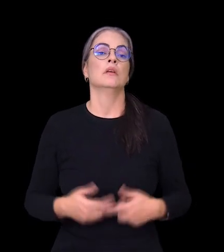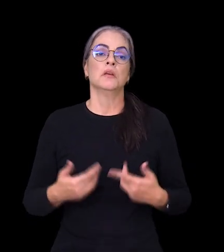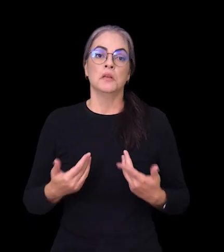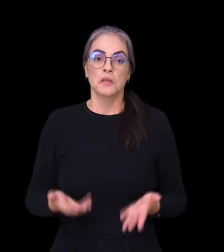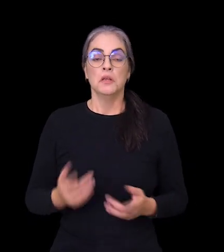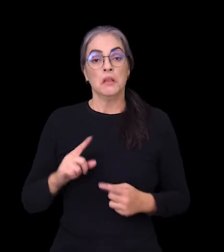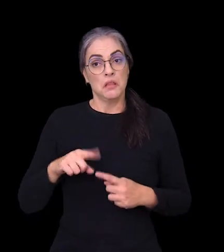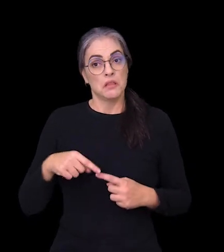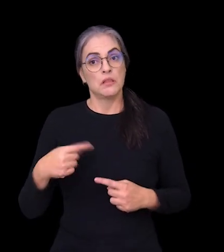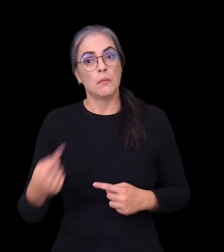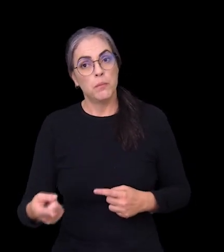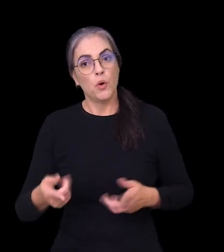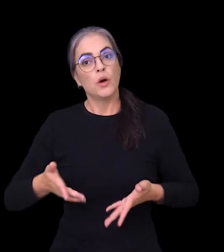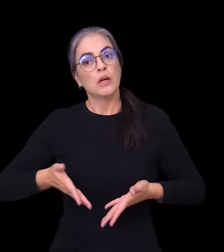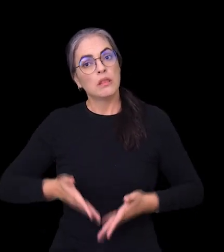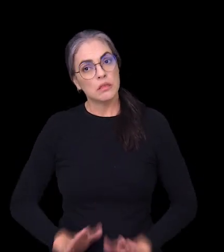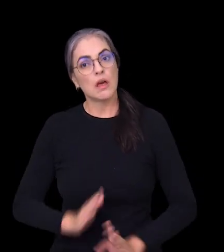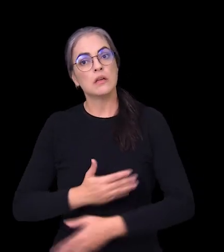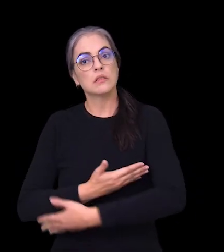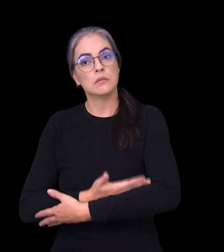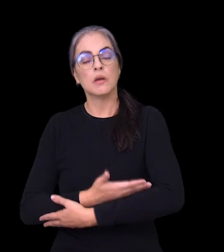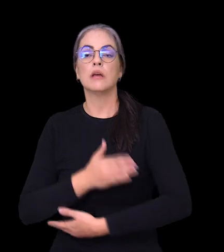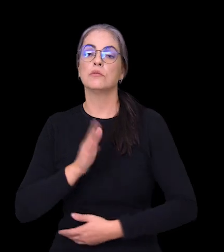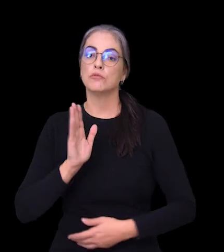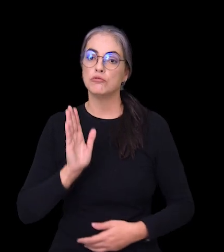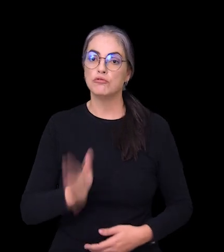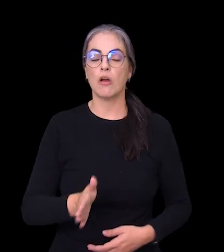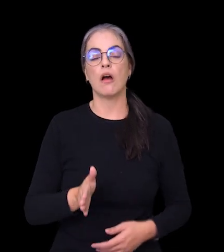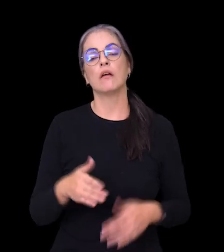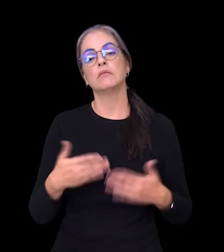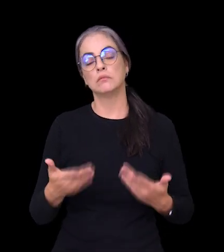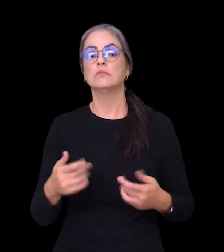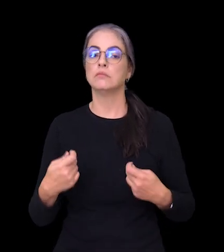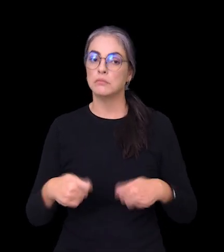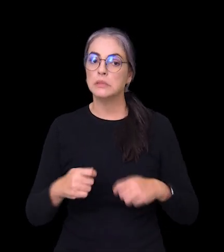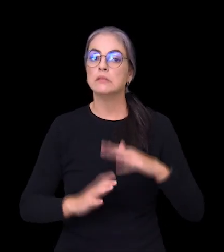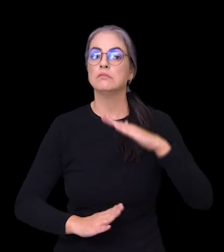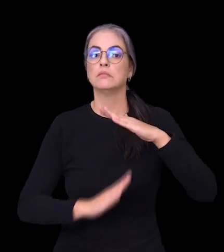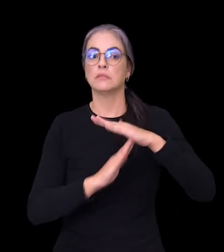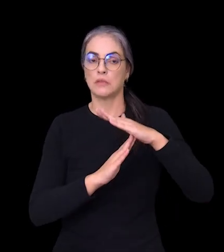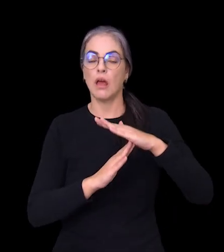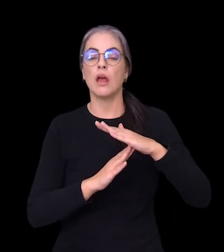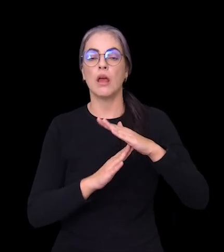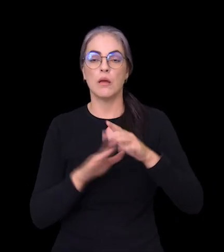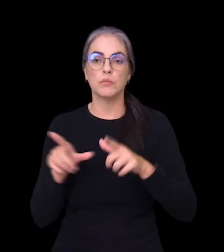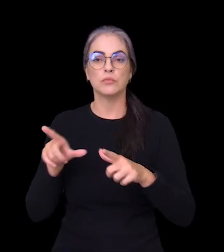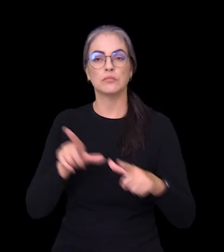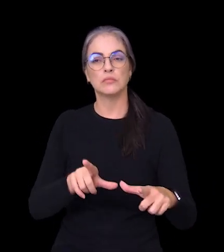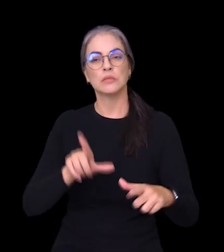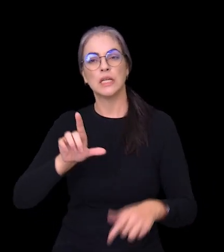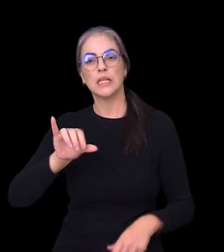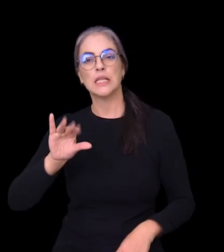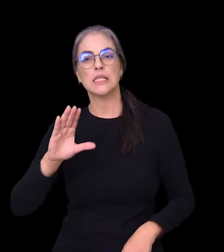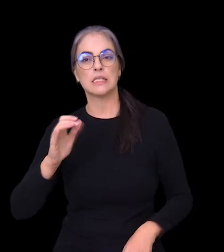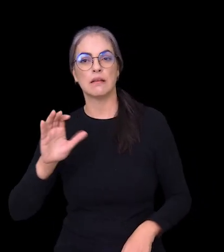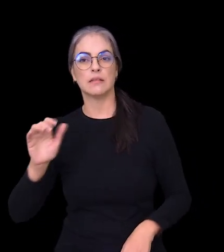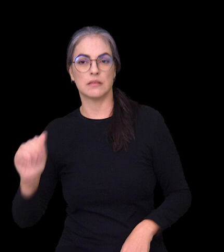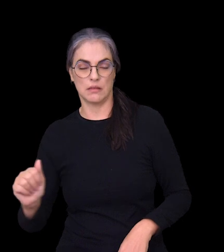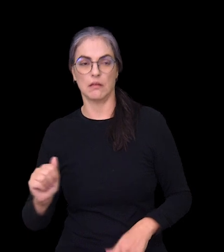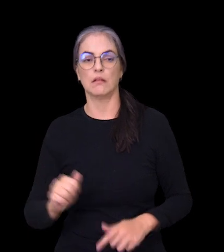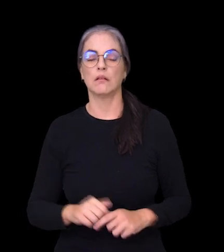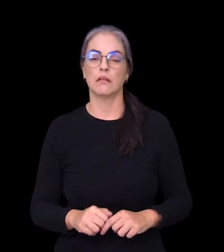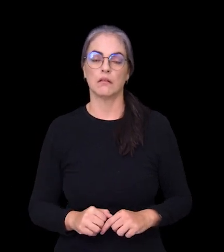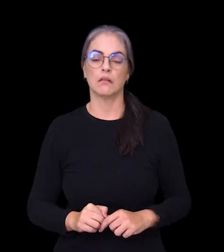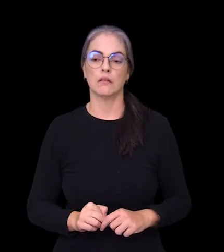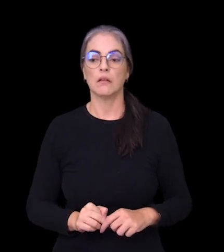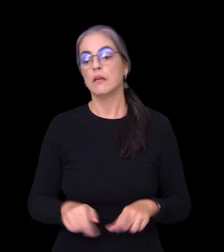da licença maternidade escolar, por exemplo, mas também que ela possa contar com serviços de apoio, de